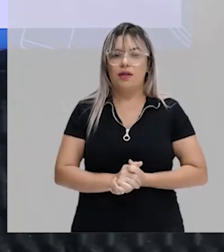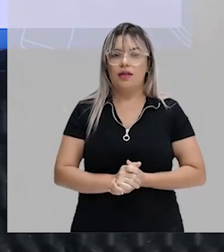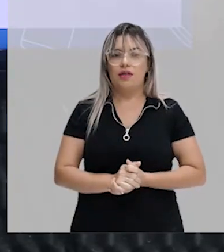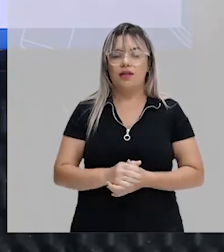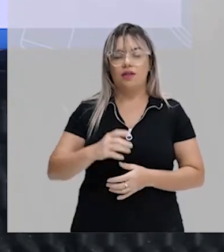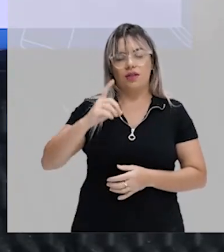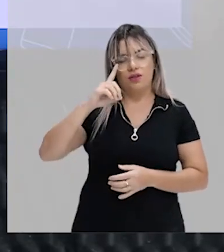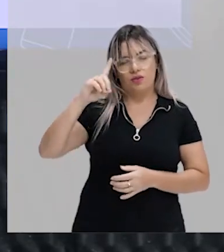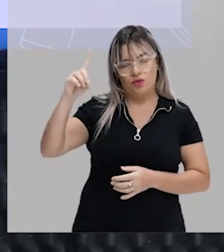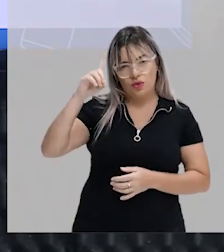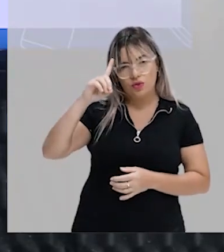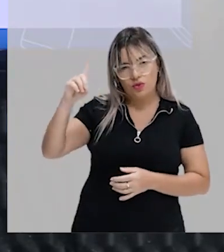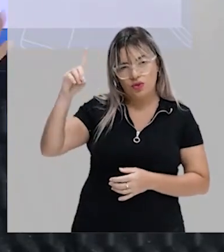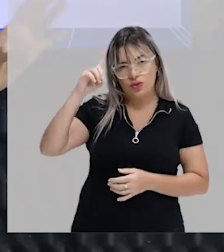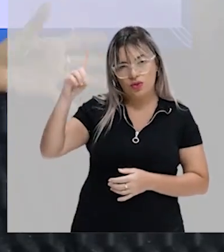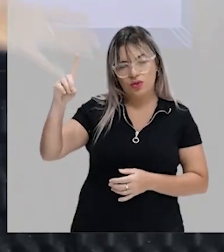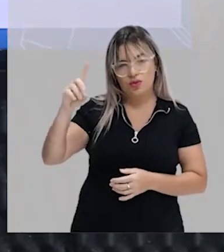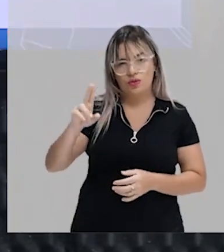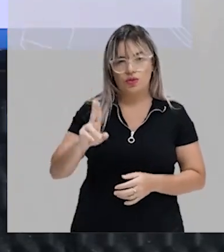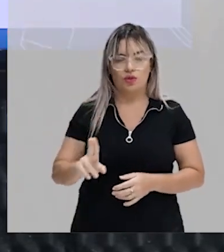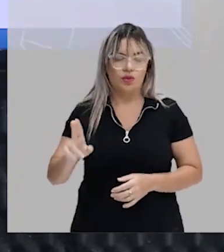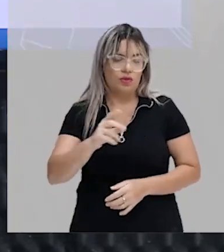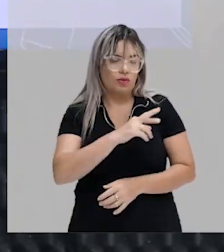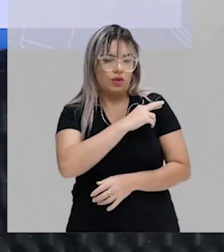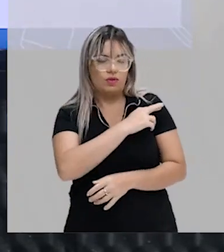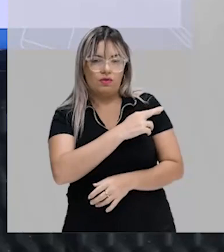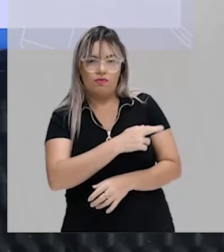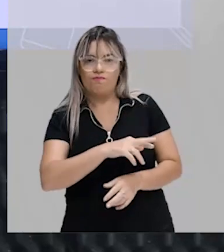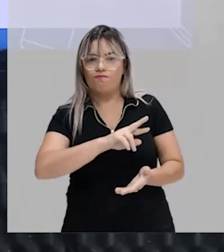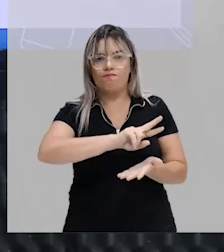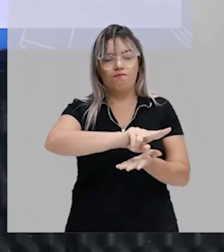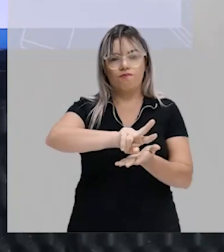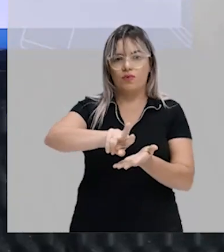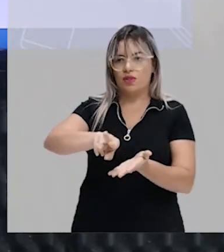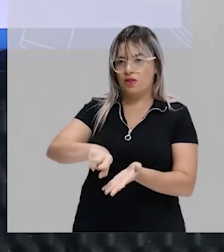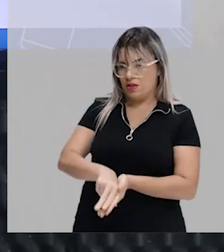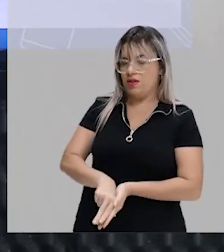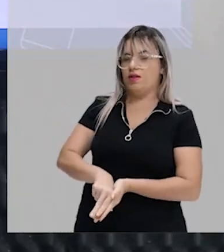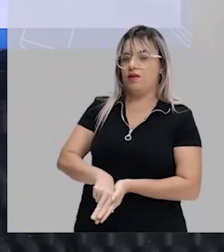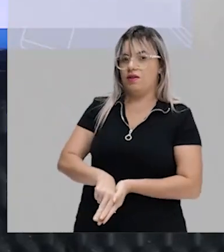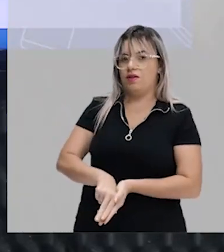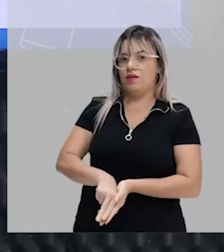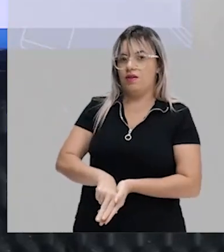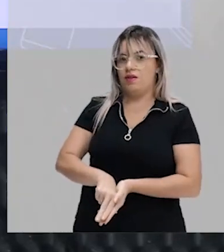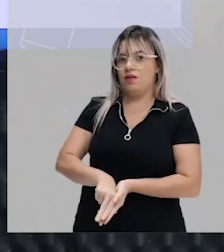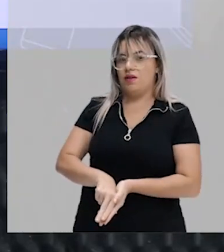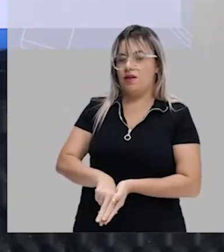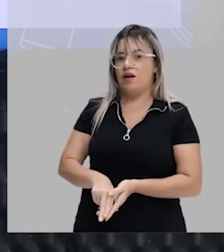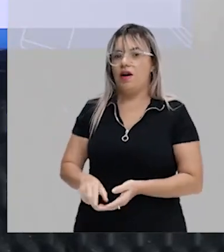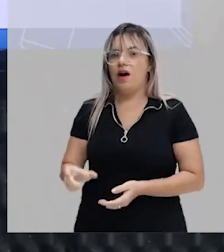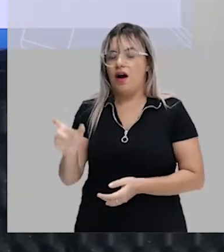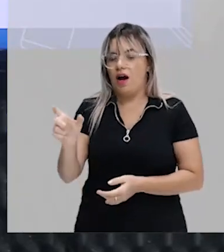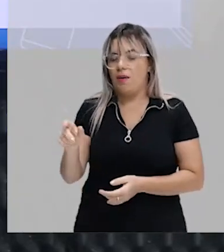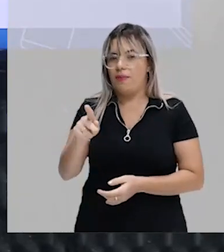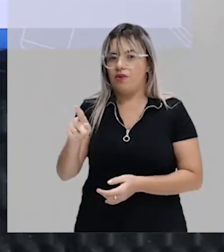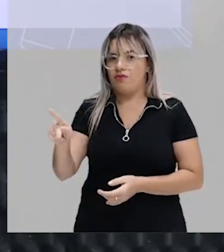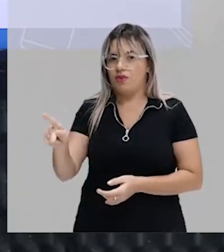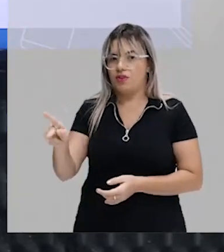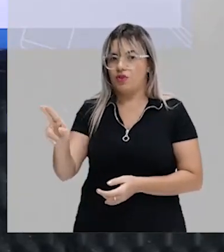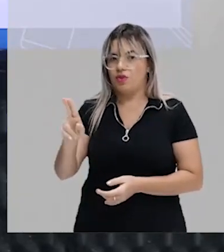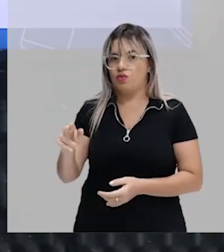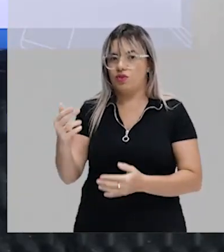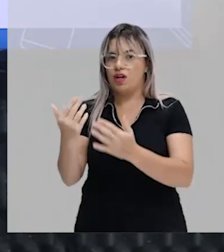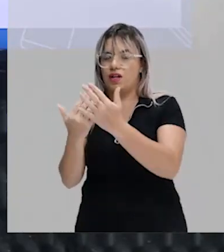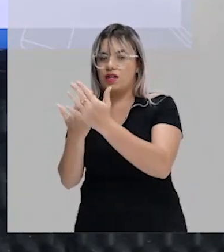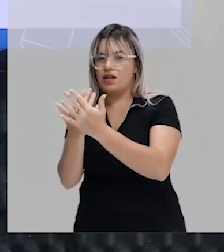vários recursos. E as mãos, hein? Eu, pelo menos, sou muito expressiva. Eu falo muito me movimentando. Eu tenho